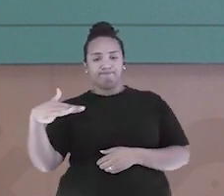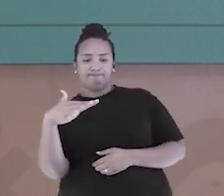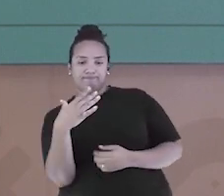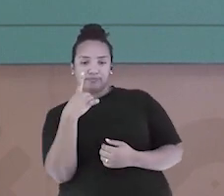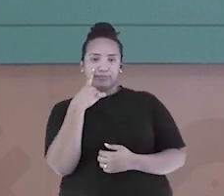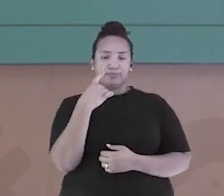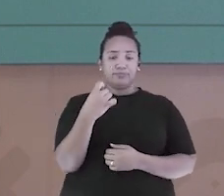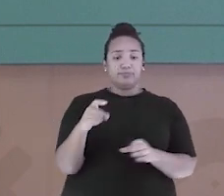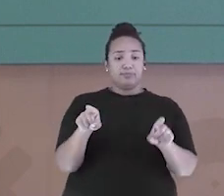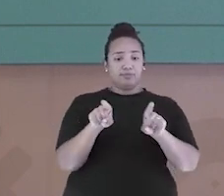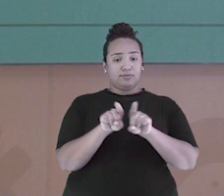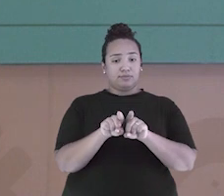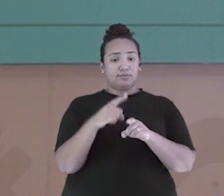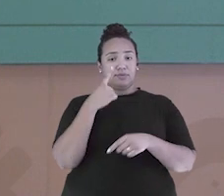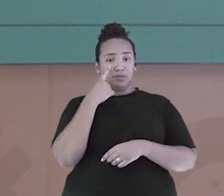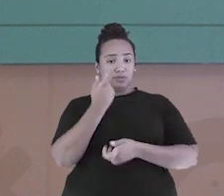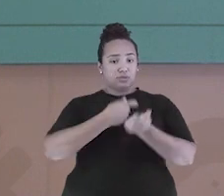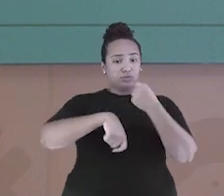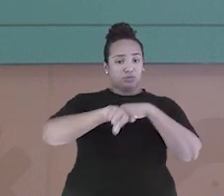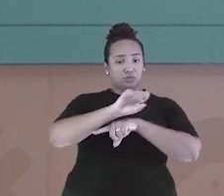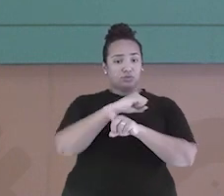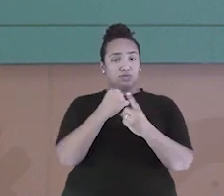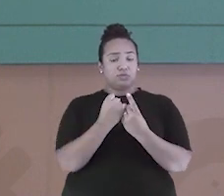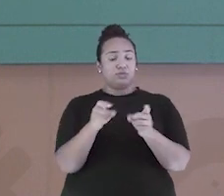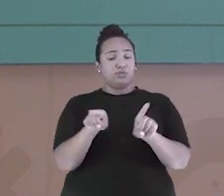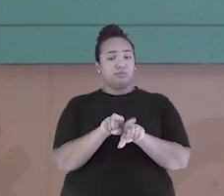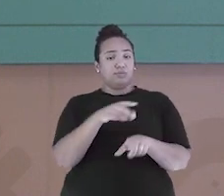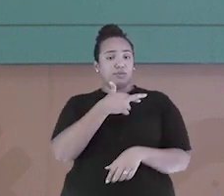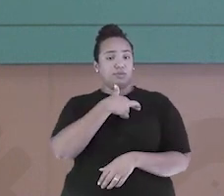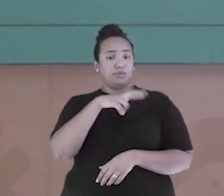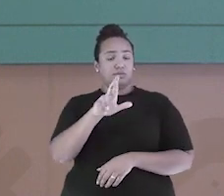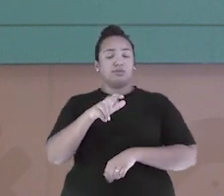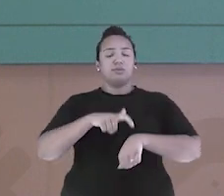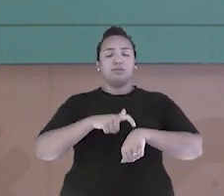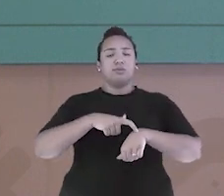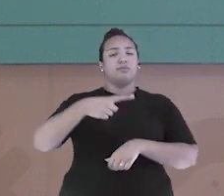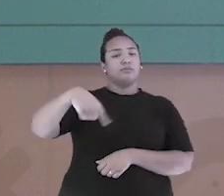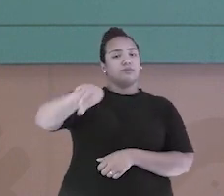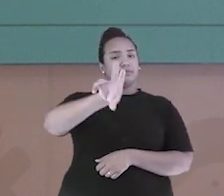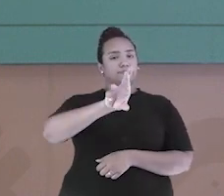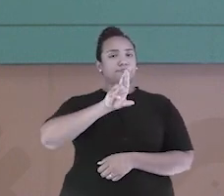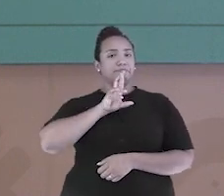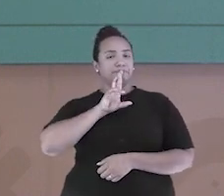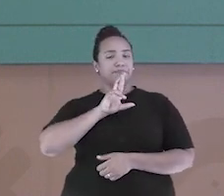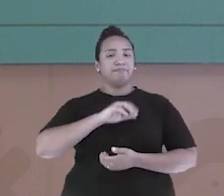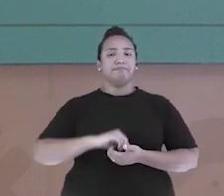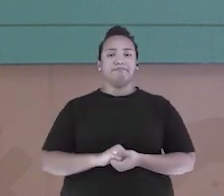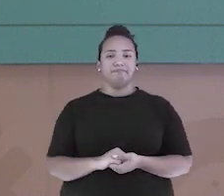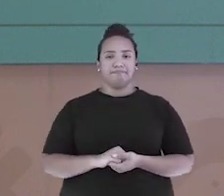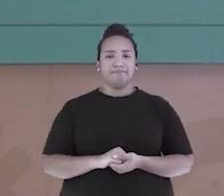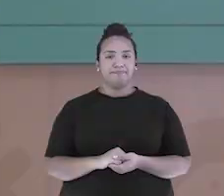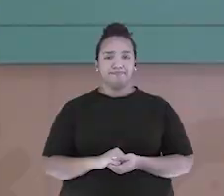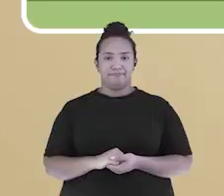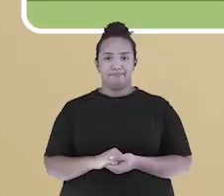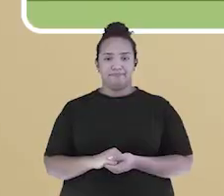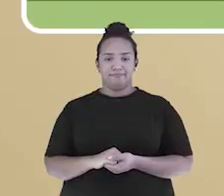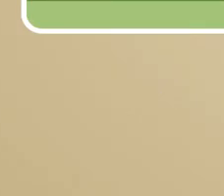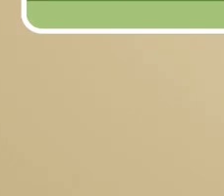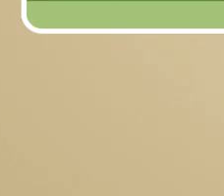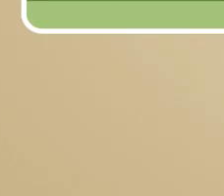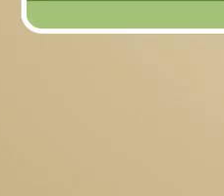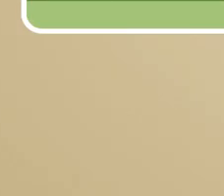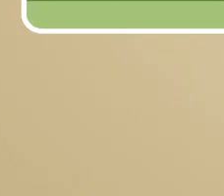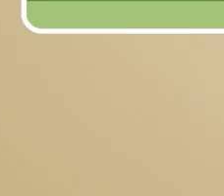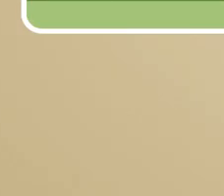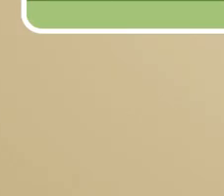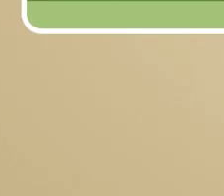território, conflitos econômicos e sociais e motivações religiosas. Vou dar mais alguns segundos para vocês responderem a questão.